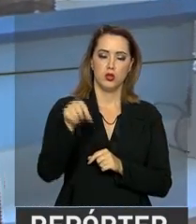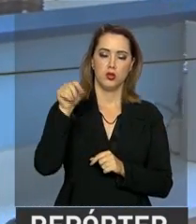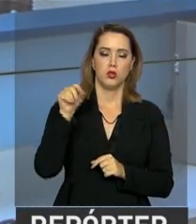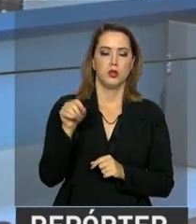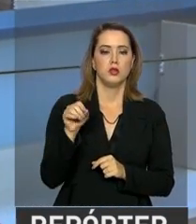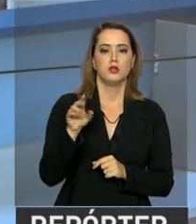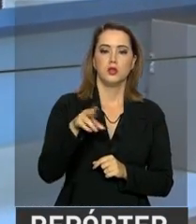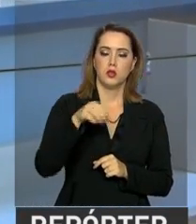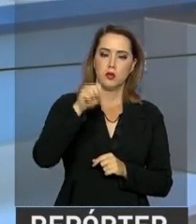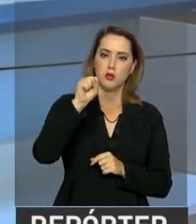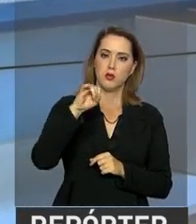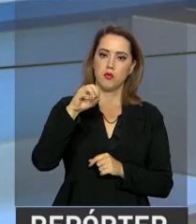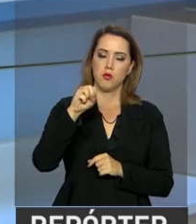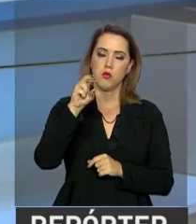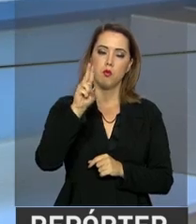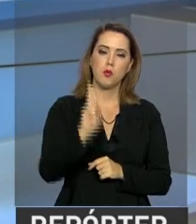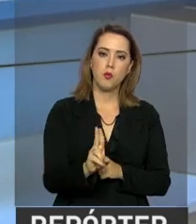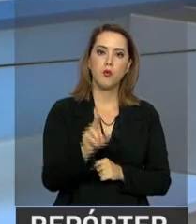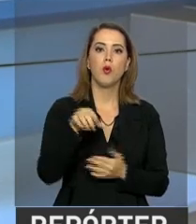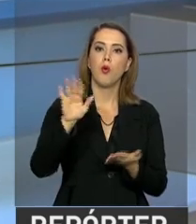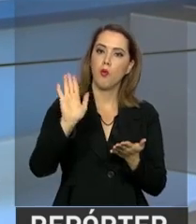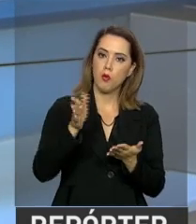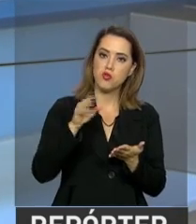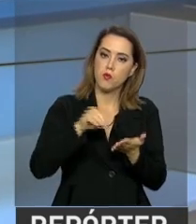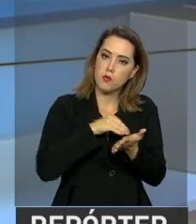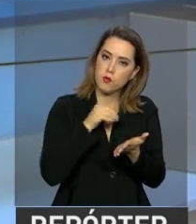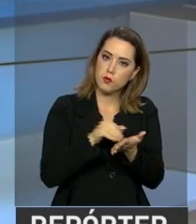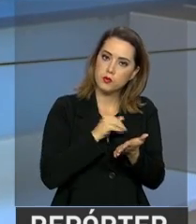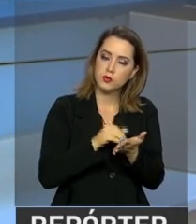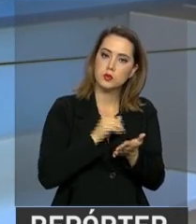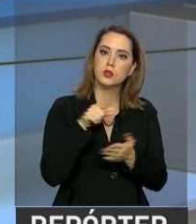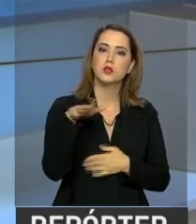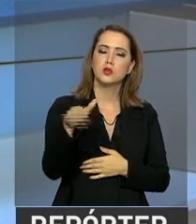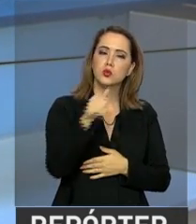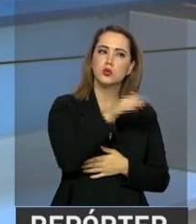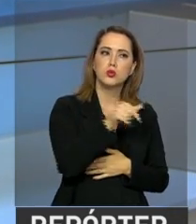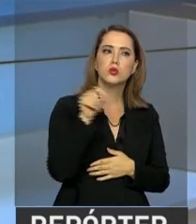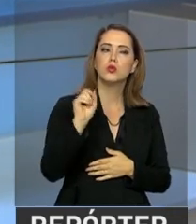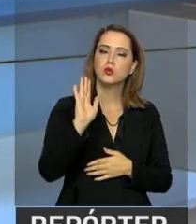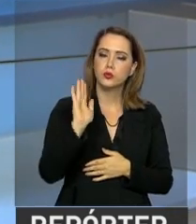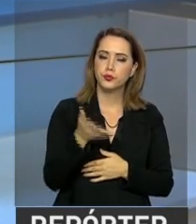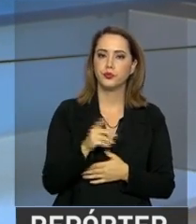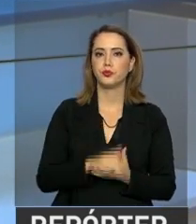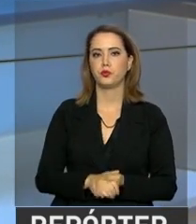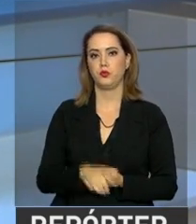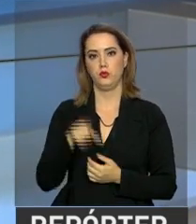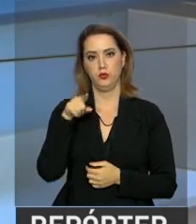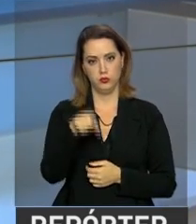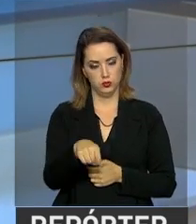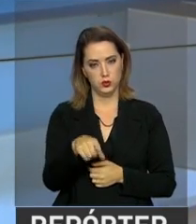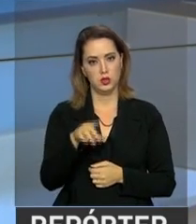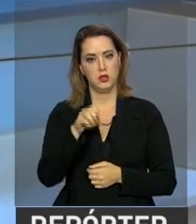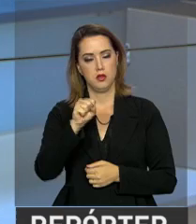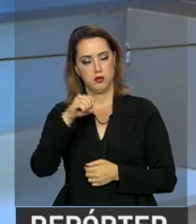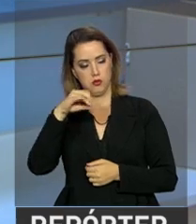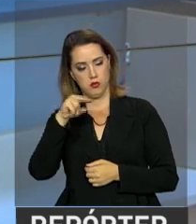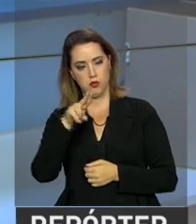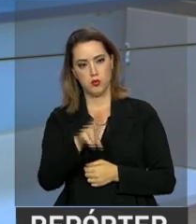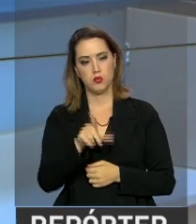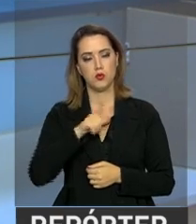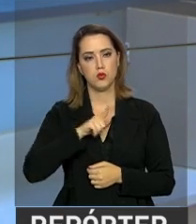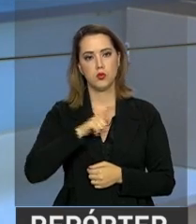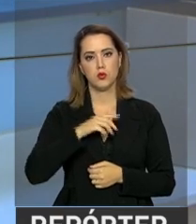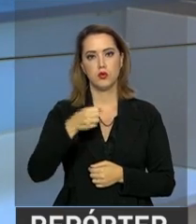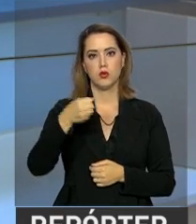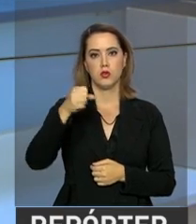Seleção Unificada fazerem a matrícula na instituição de ensino responsável pela convocação. Esta edição do SISU